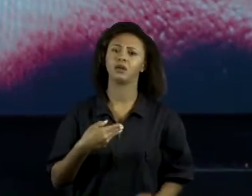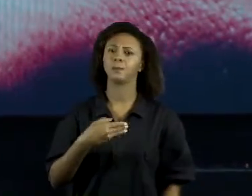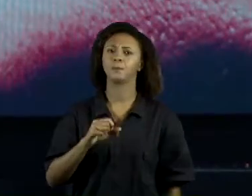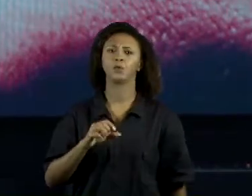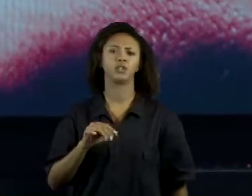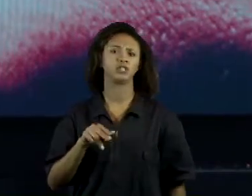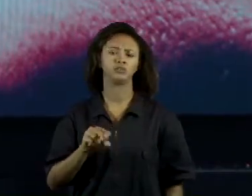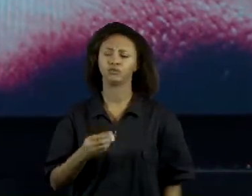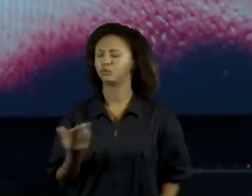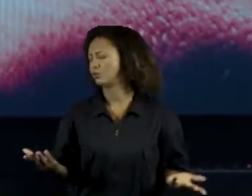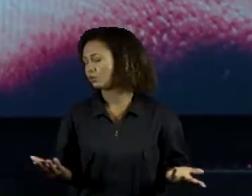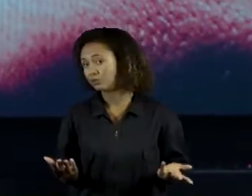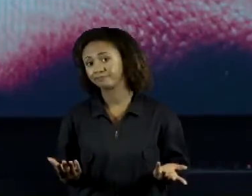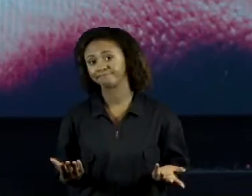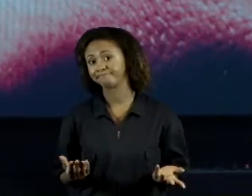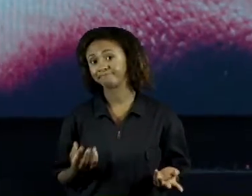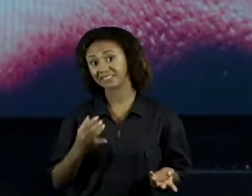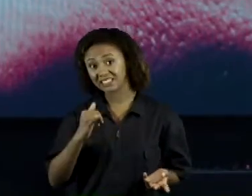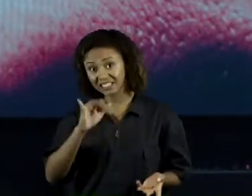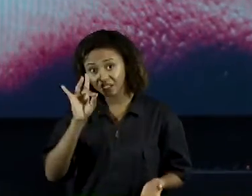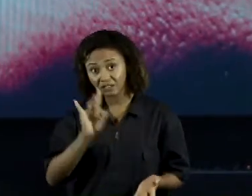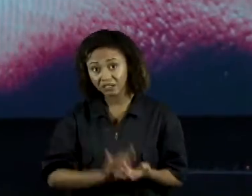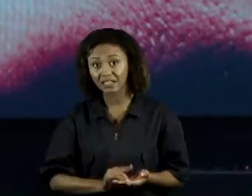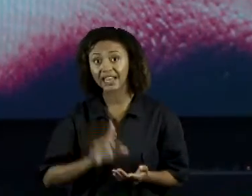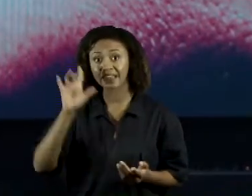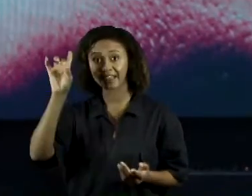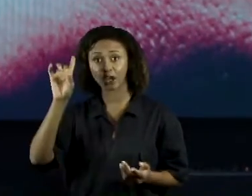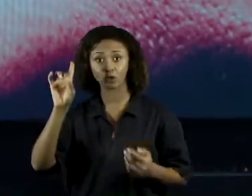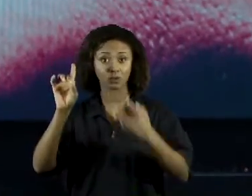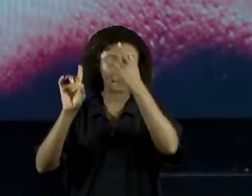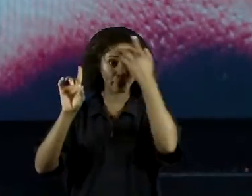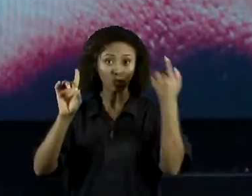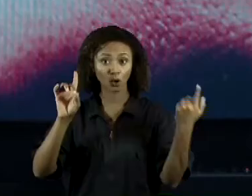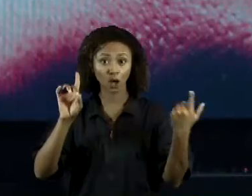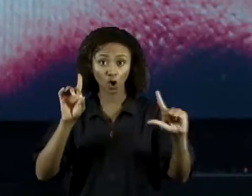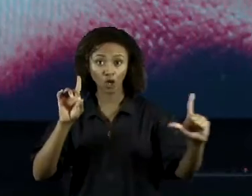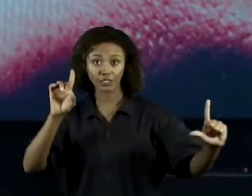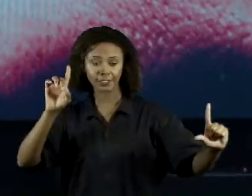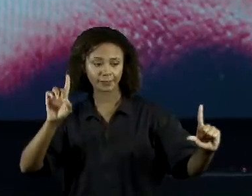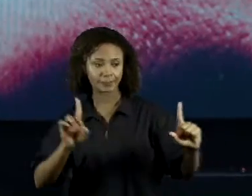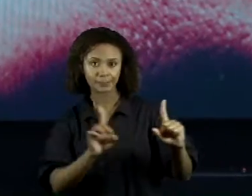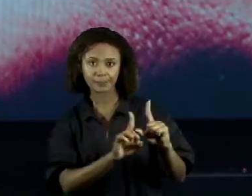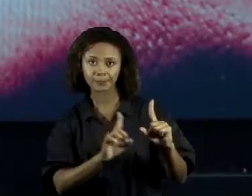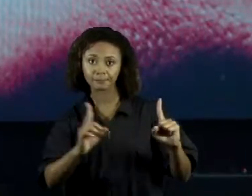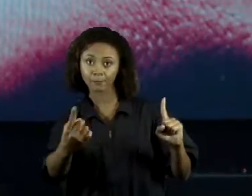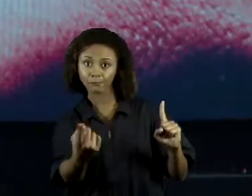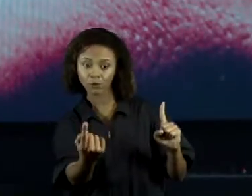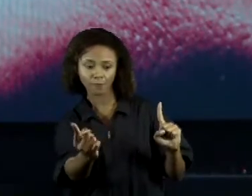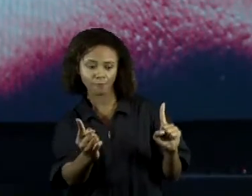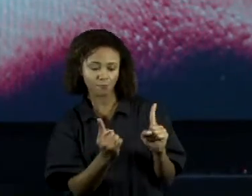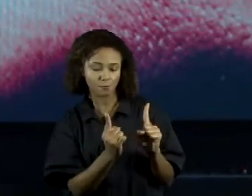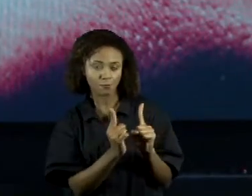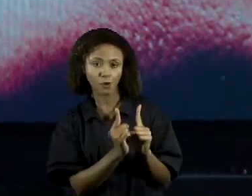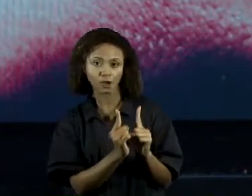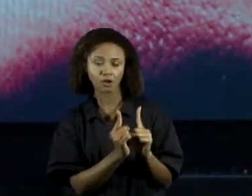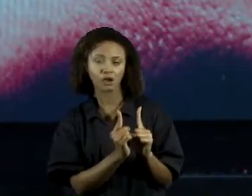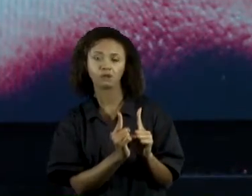se Deus te uniu com alguém, é até que a morte o separe.